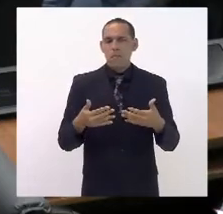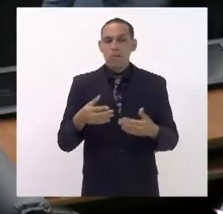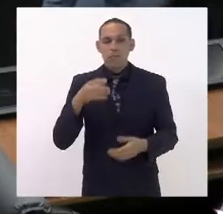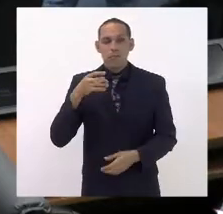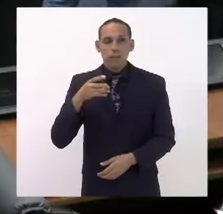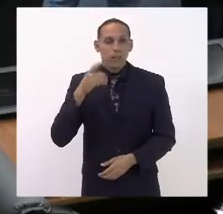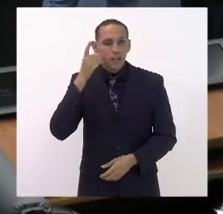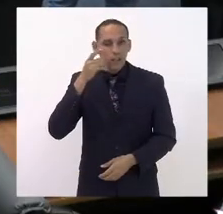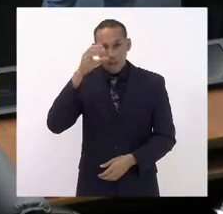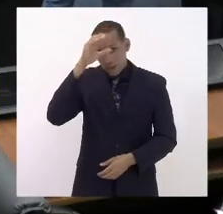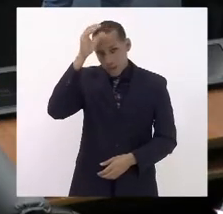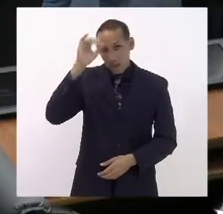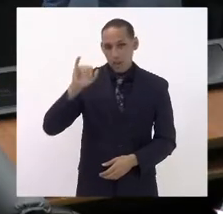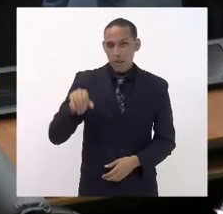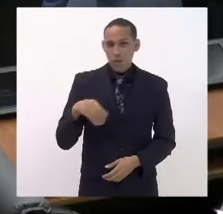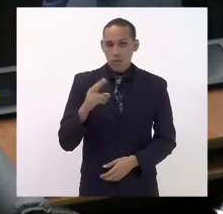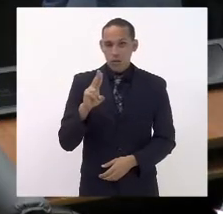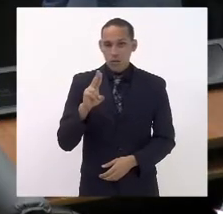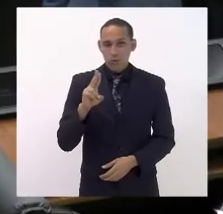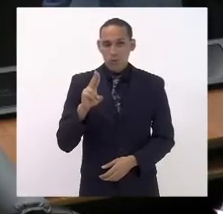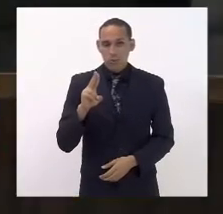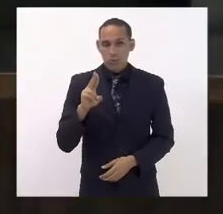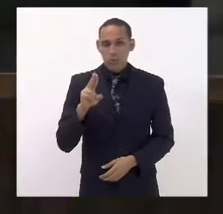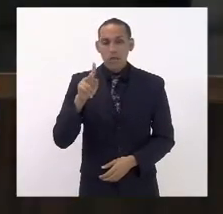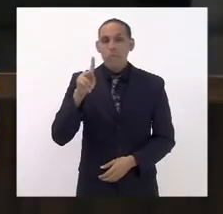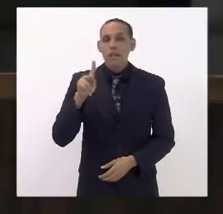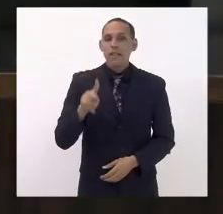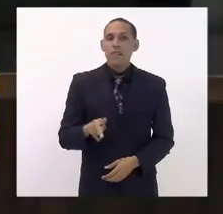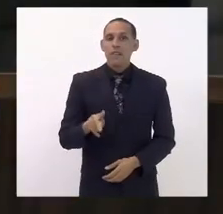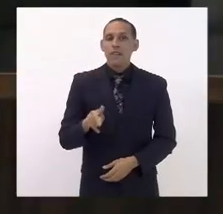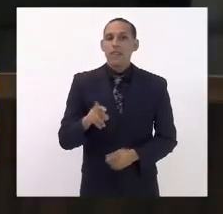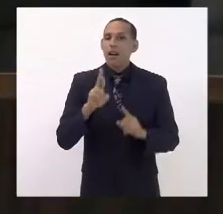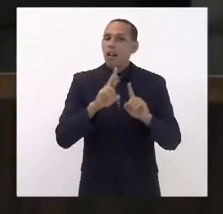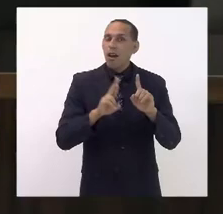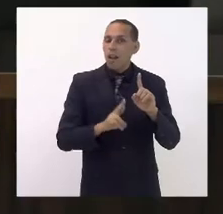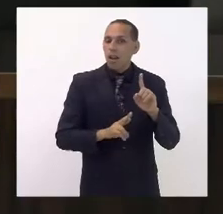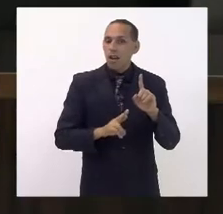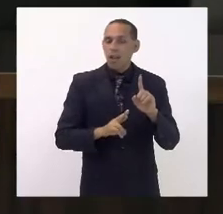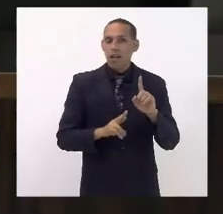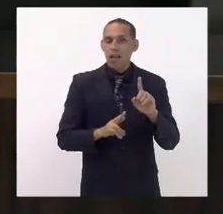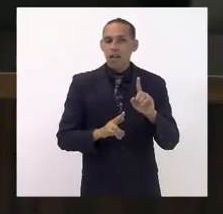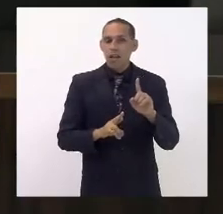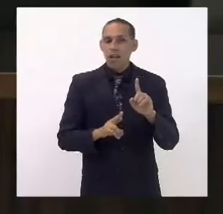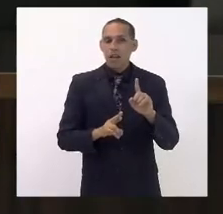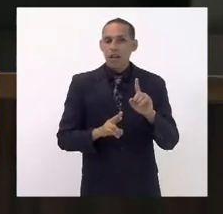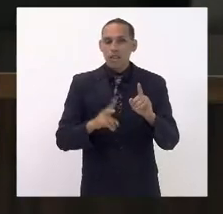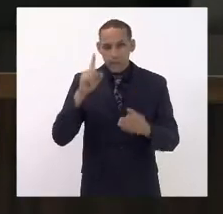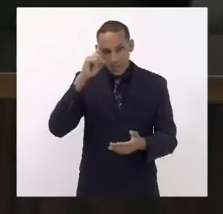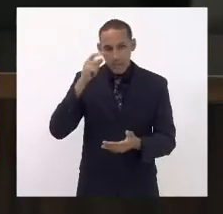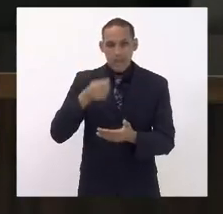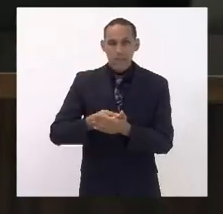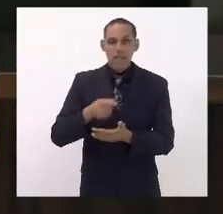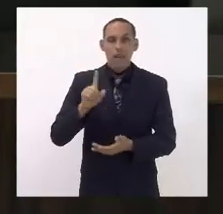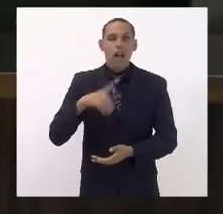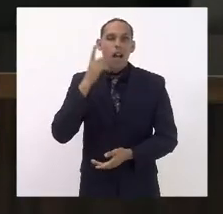Deputada Tia Ju. Presidência designa a relatora especial, deputada